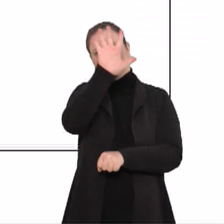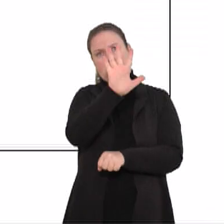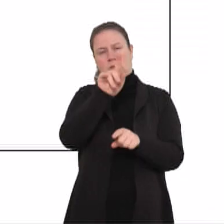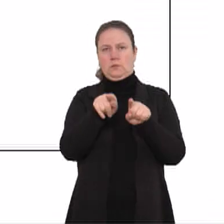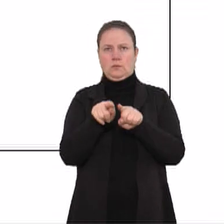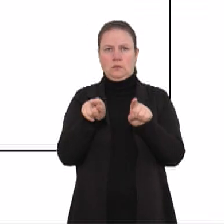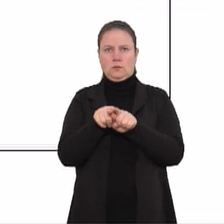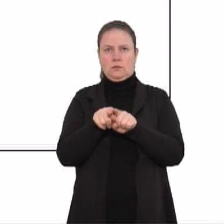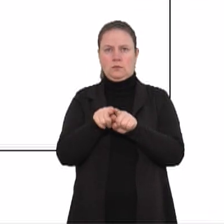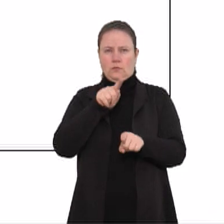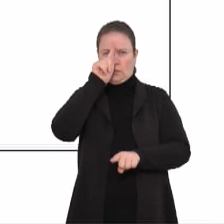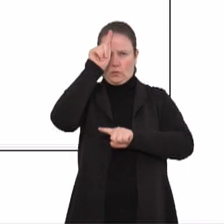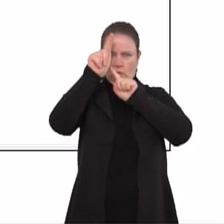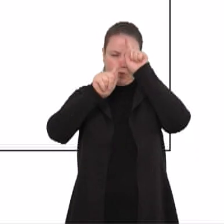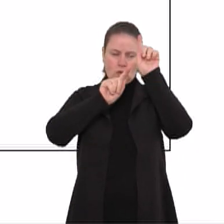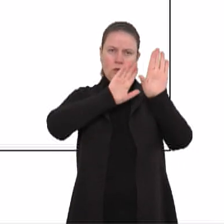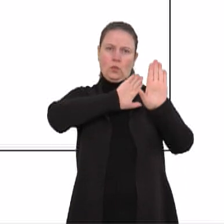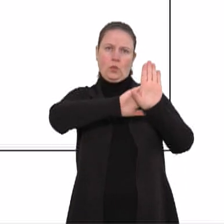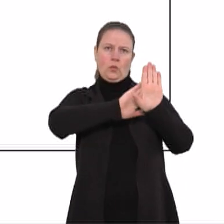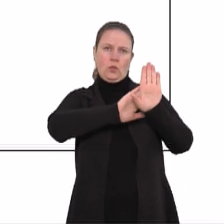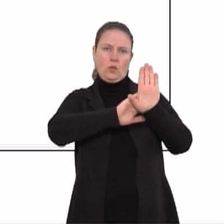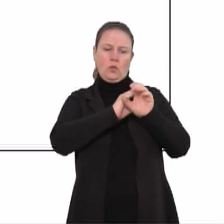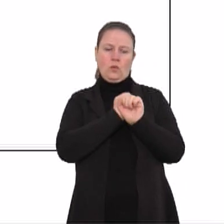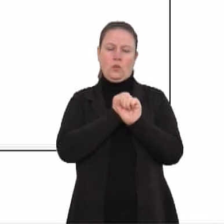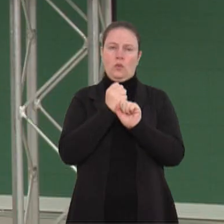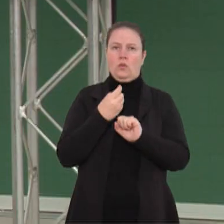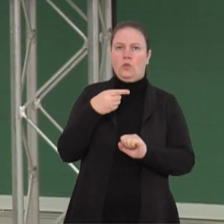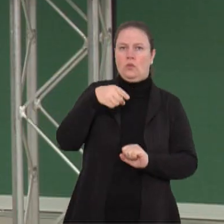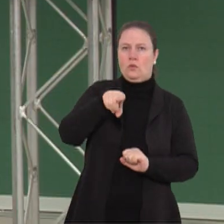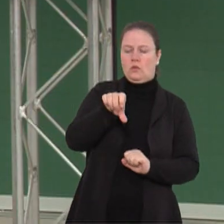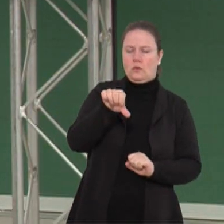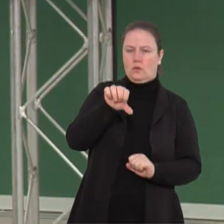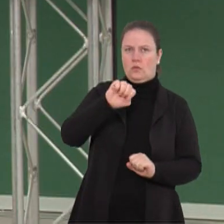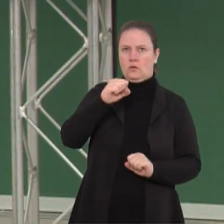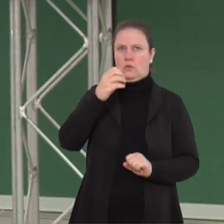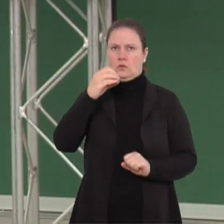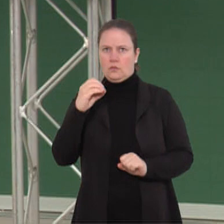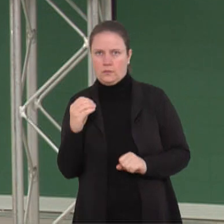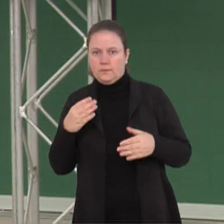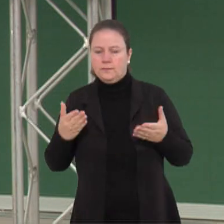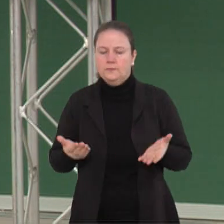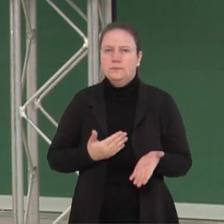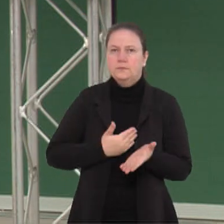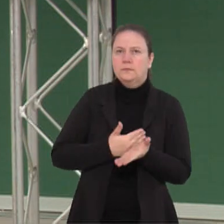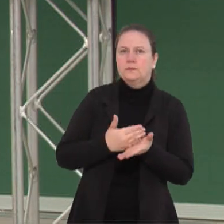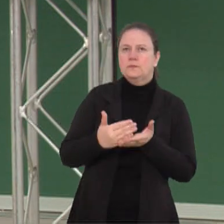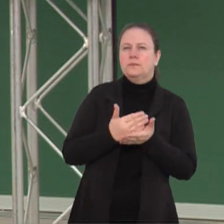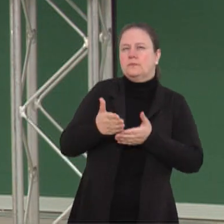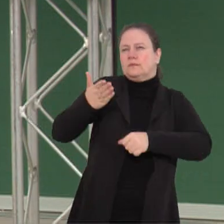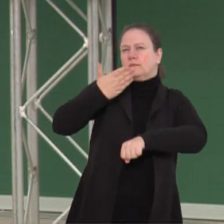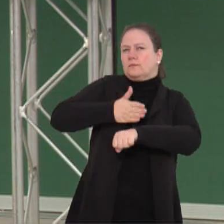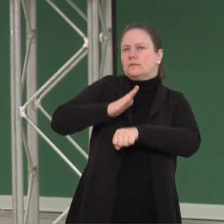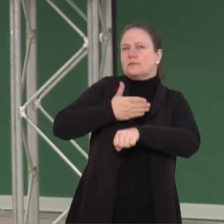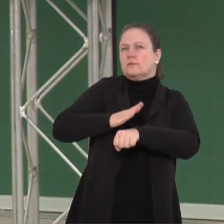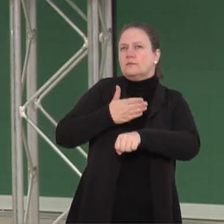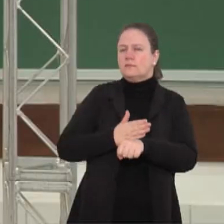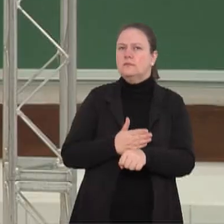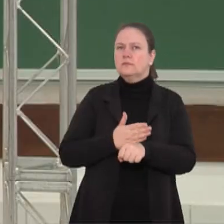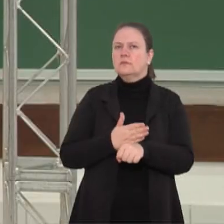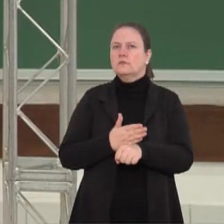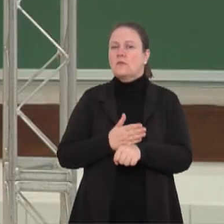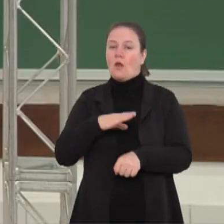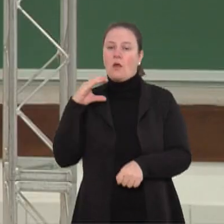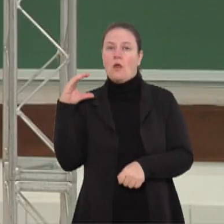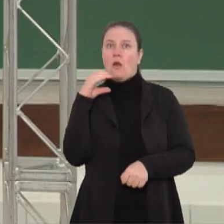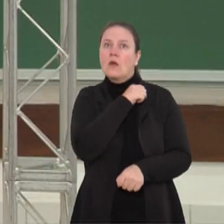ideologia, de 1980. E aqui, então, vamos começar com um exercício de imediato